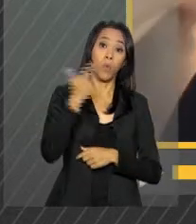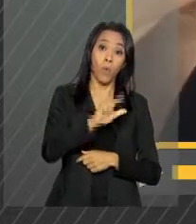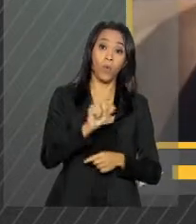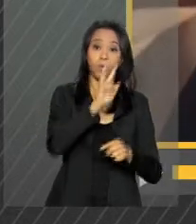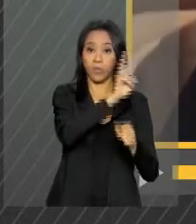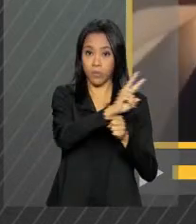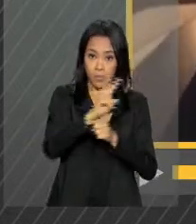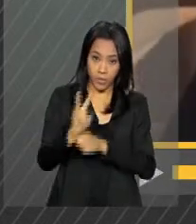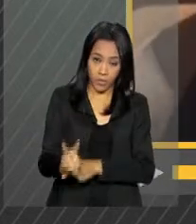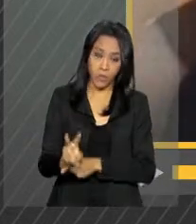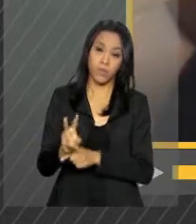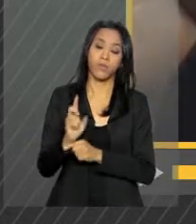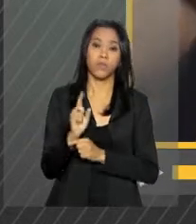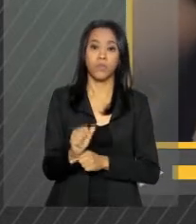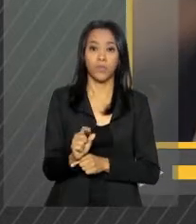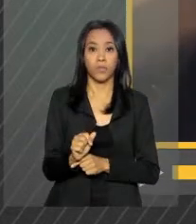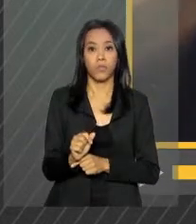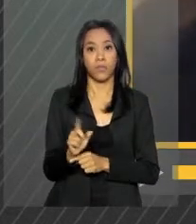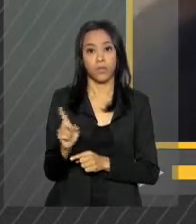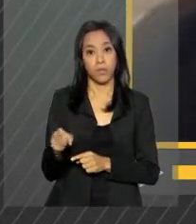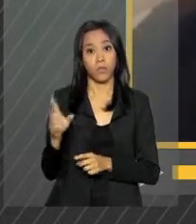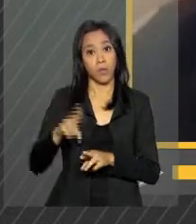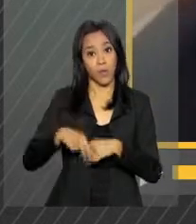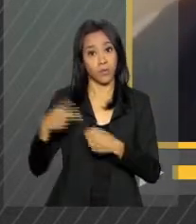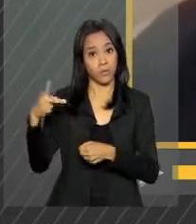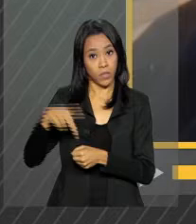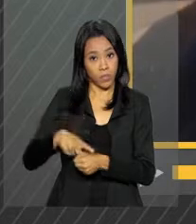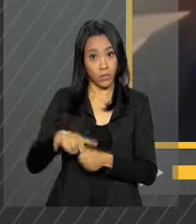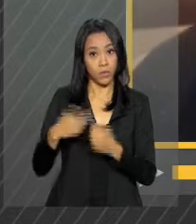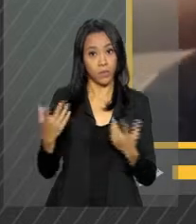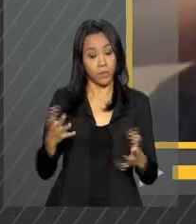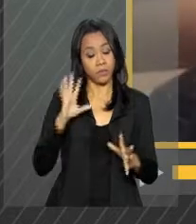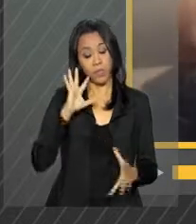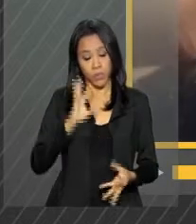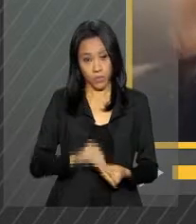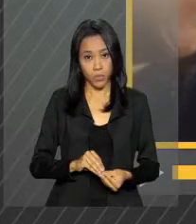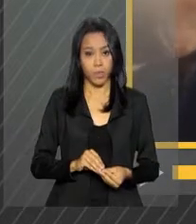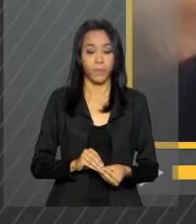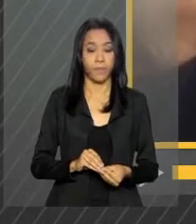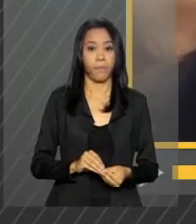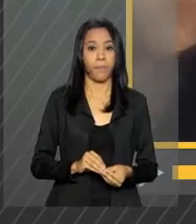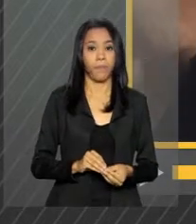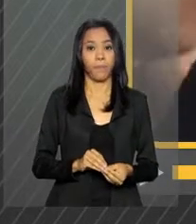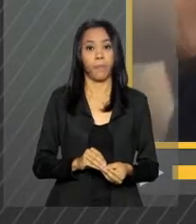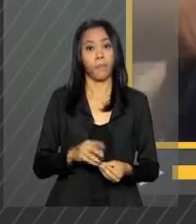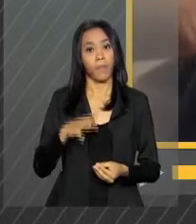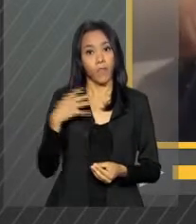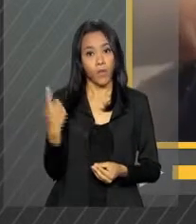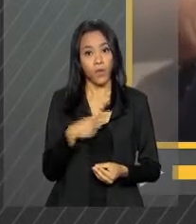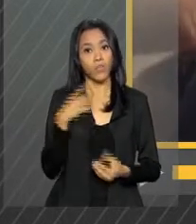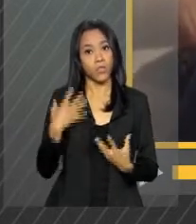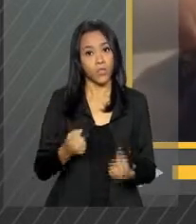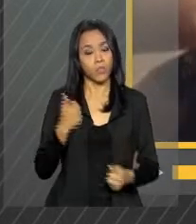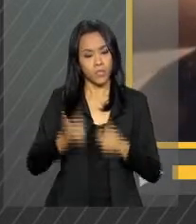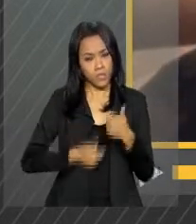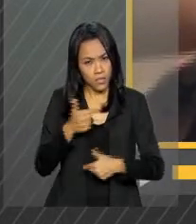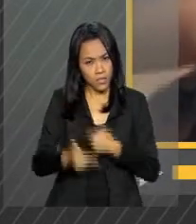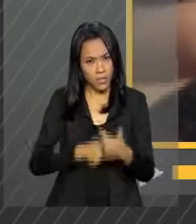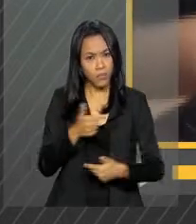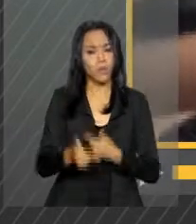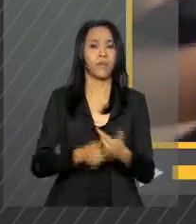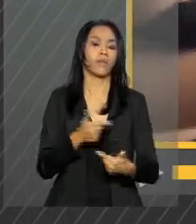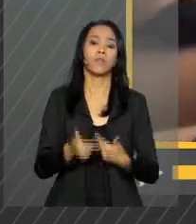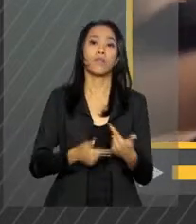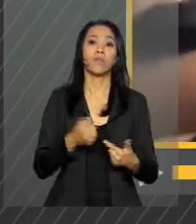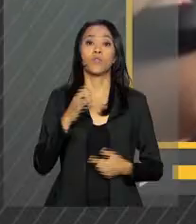garantido por royalties do petróleo. Em resumo, estamos trabalhando muito firme. Esse novo empréstimo é